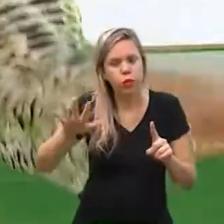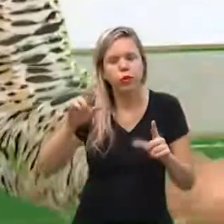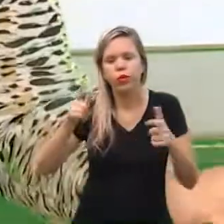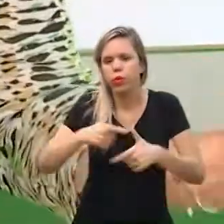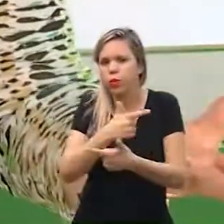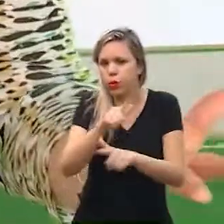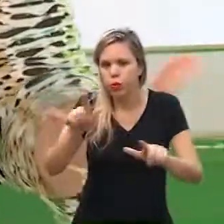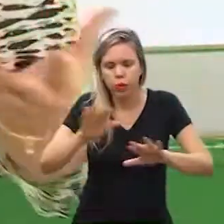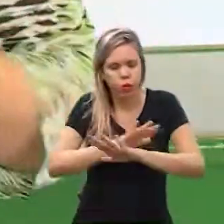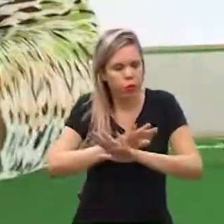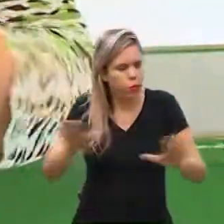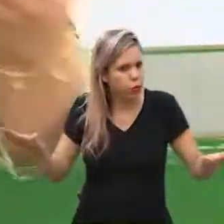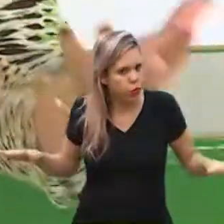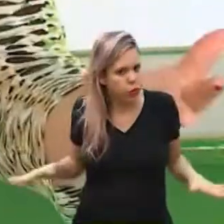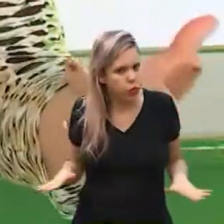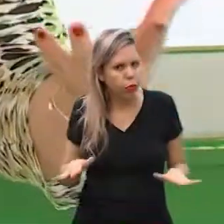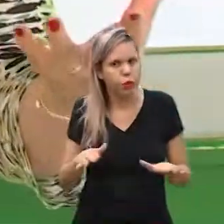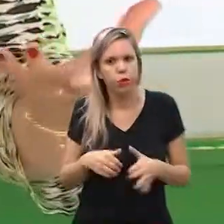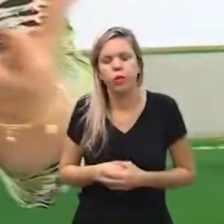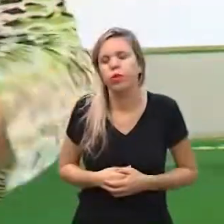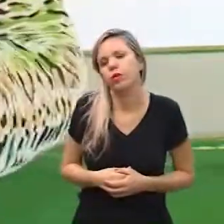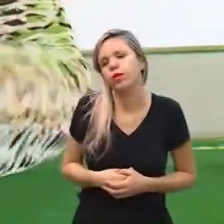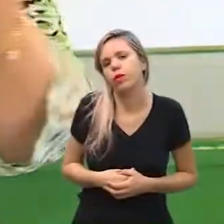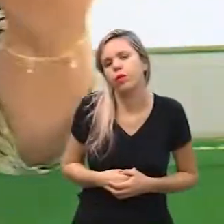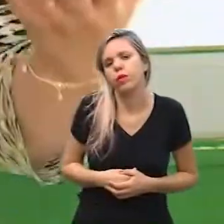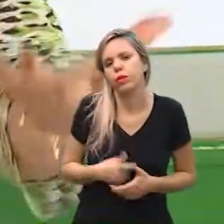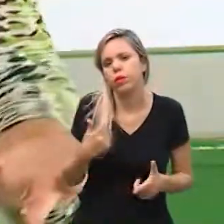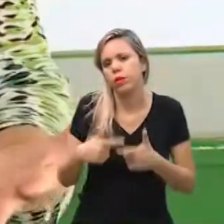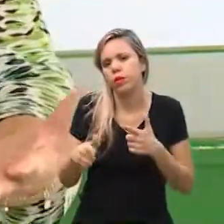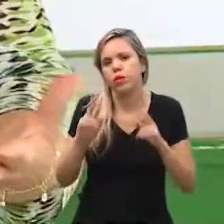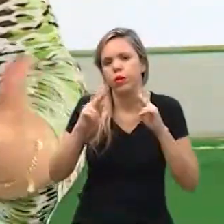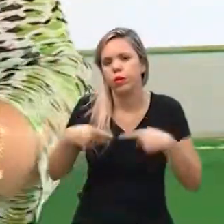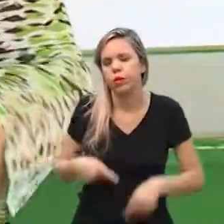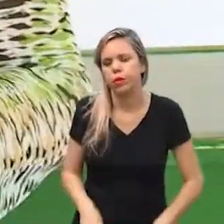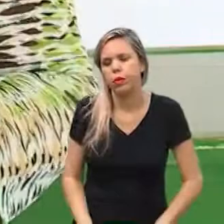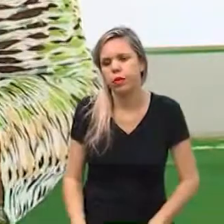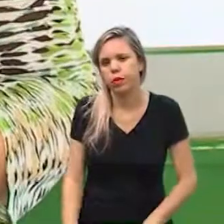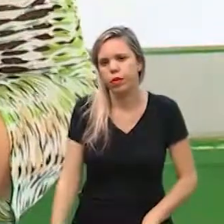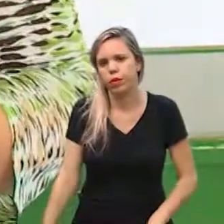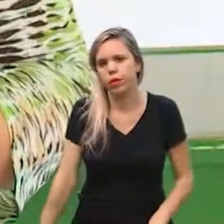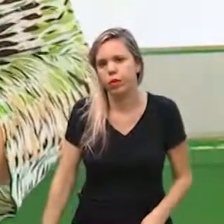onde não exista mais esse tipo, né, de relação humana